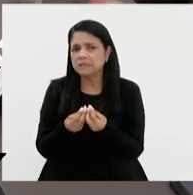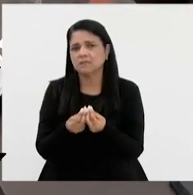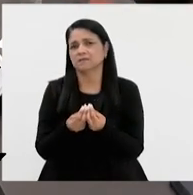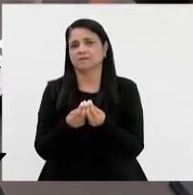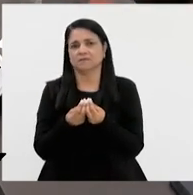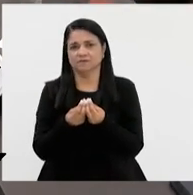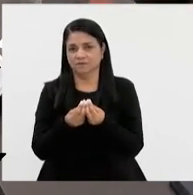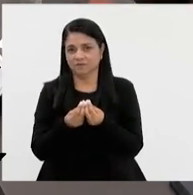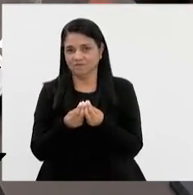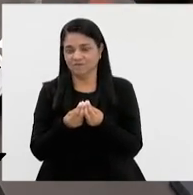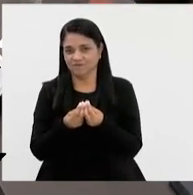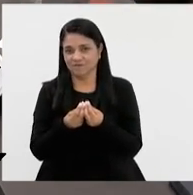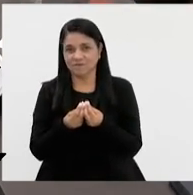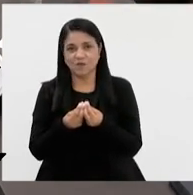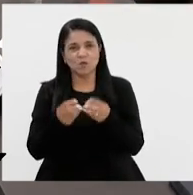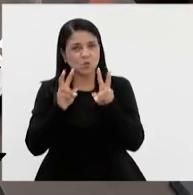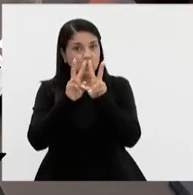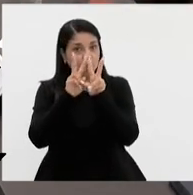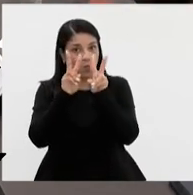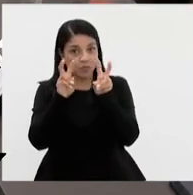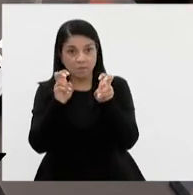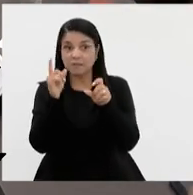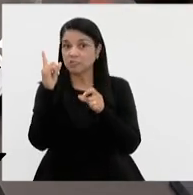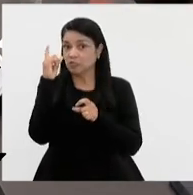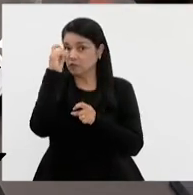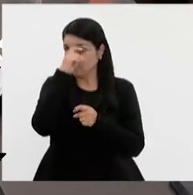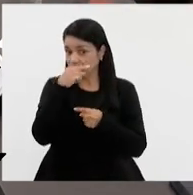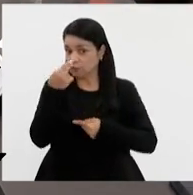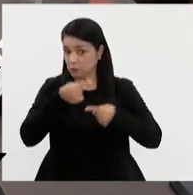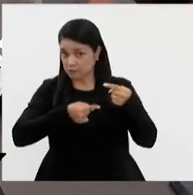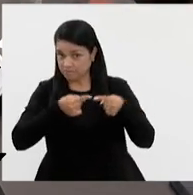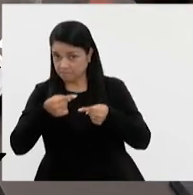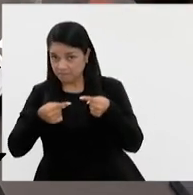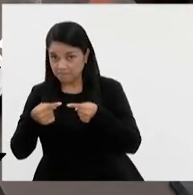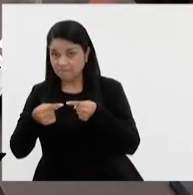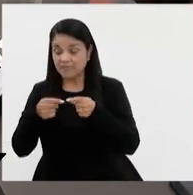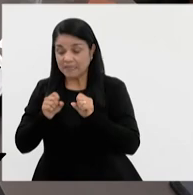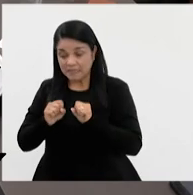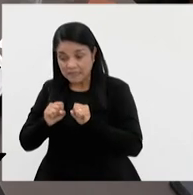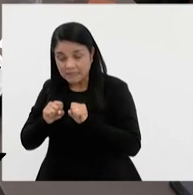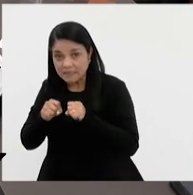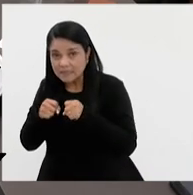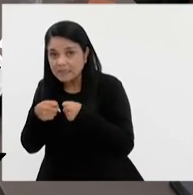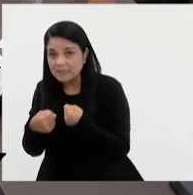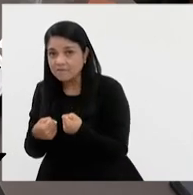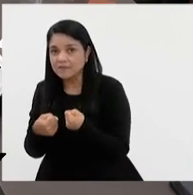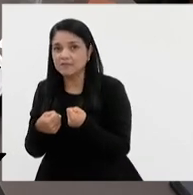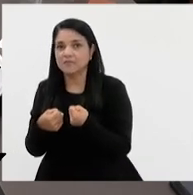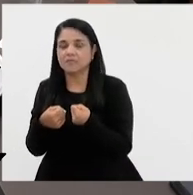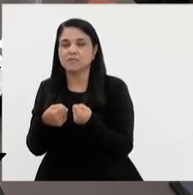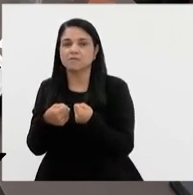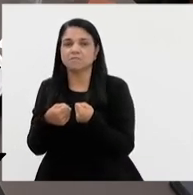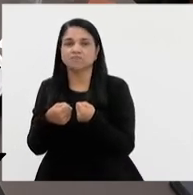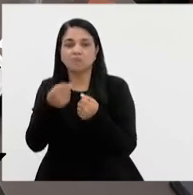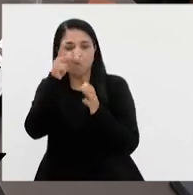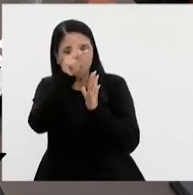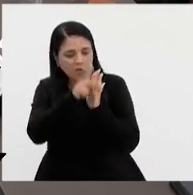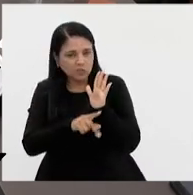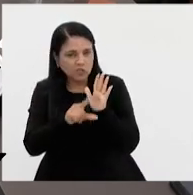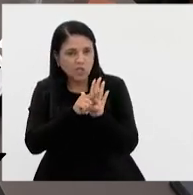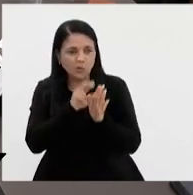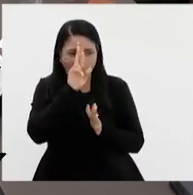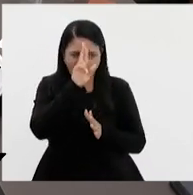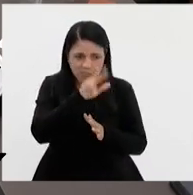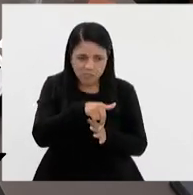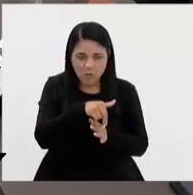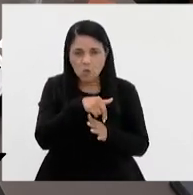nós, é um tema espinhoso no seu debate. Defender, não é, as razões do projeto não é fácil